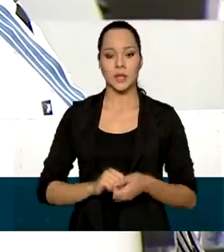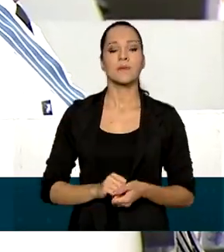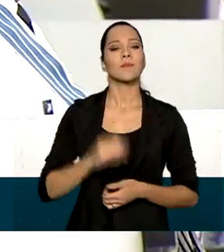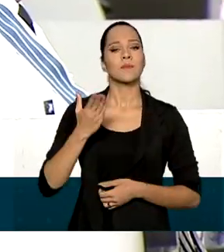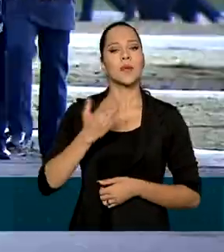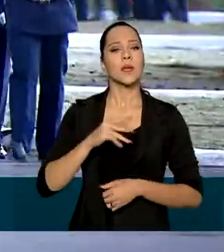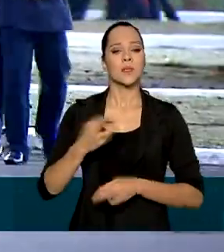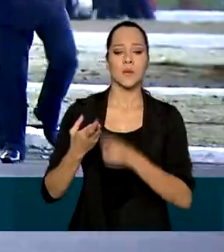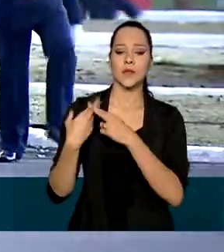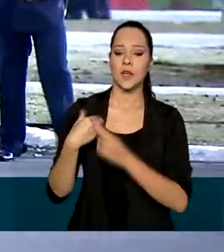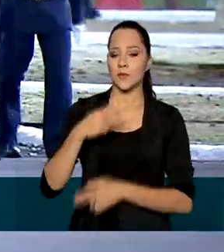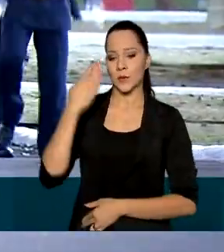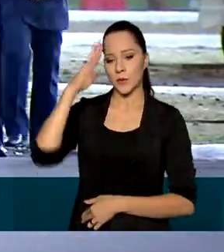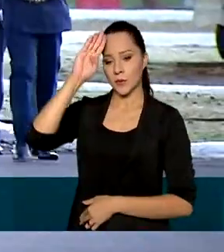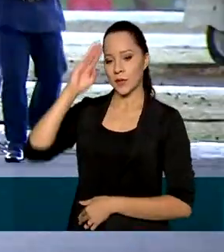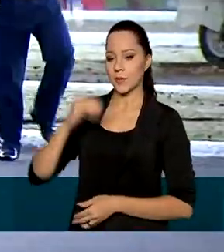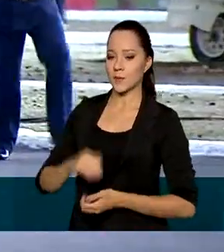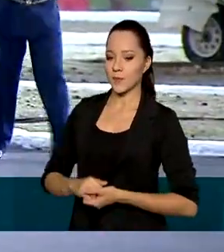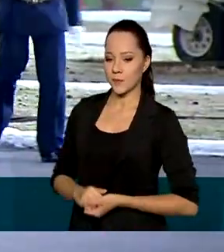Jair bolsonaro